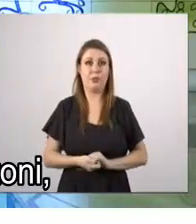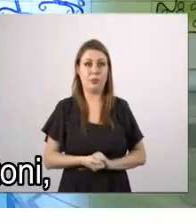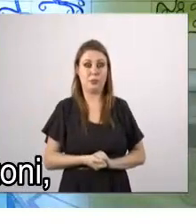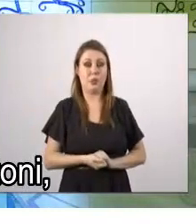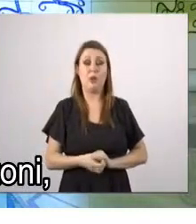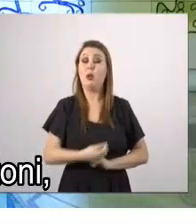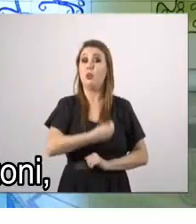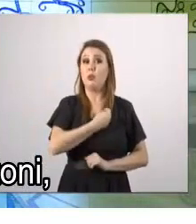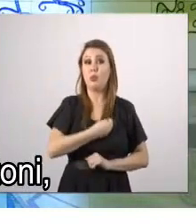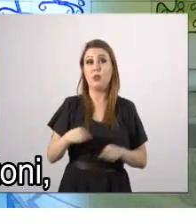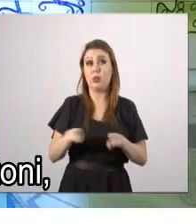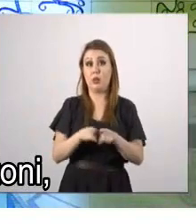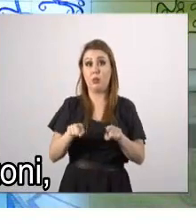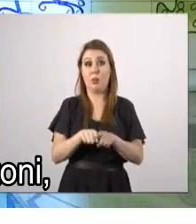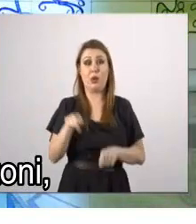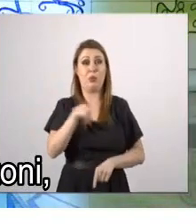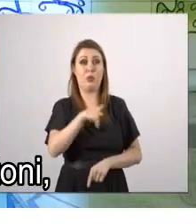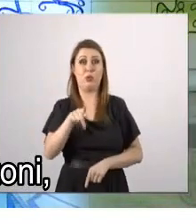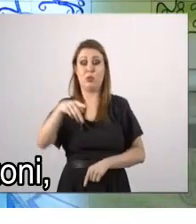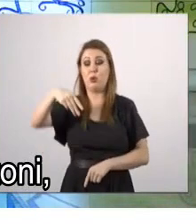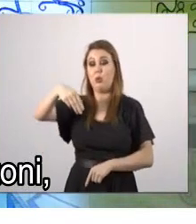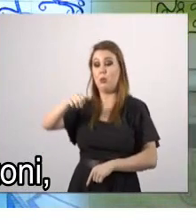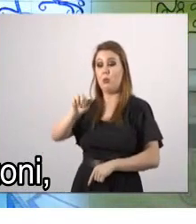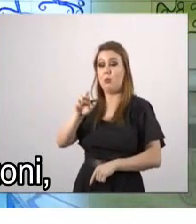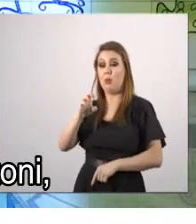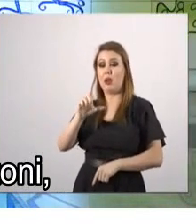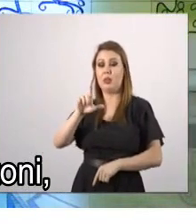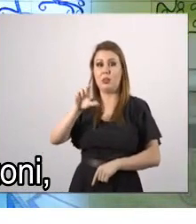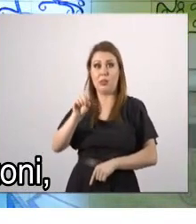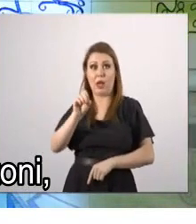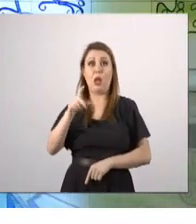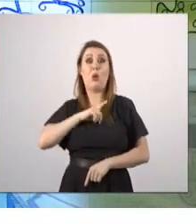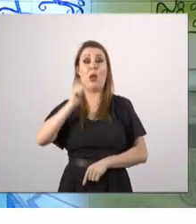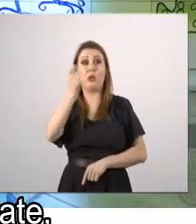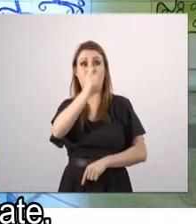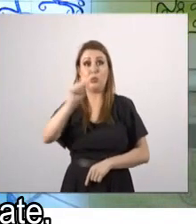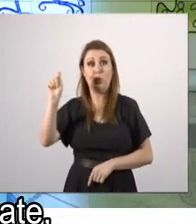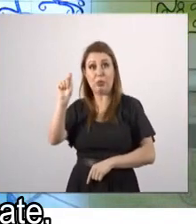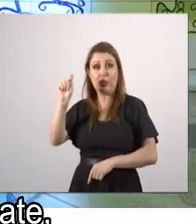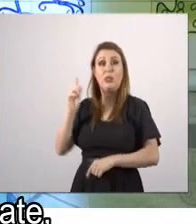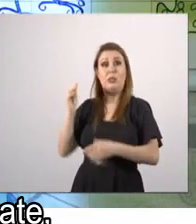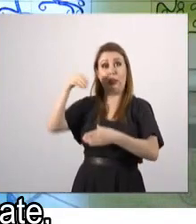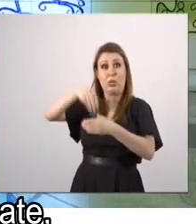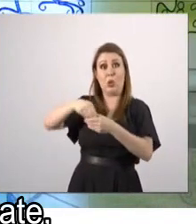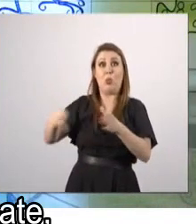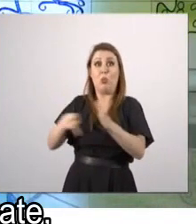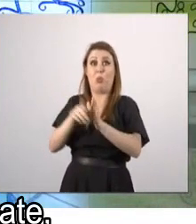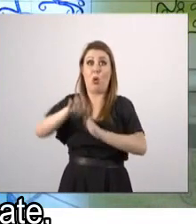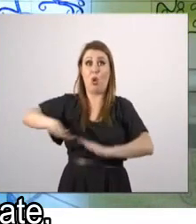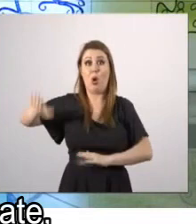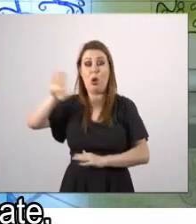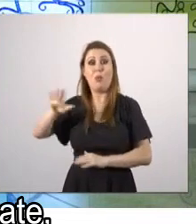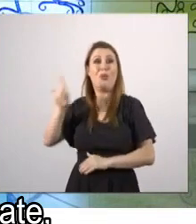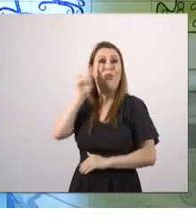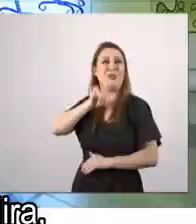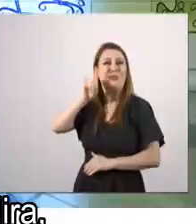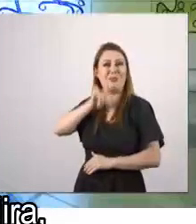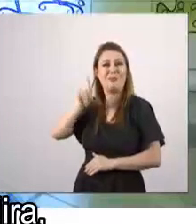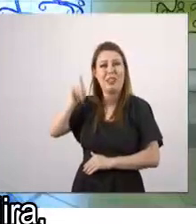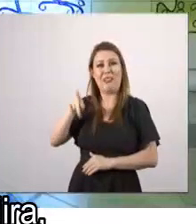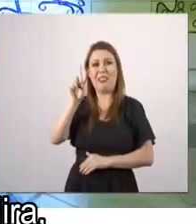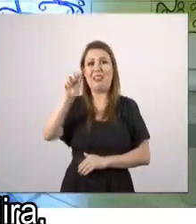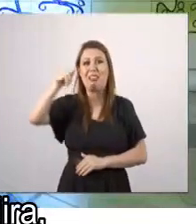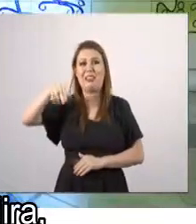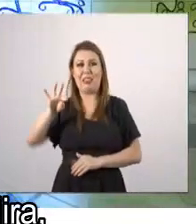Conosco também o professor Marcelo Fantoni, da Associate Provost, Office of Global Education da Kent State, e o